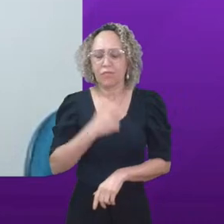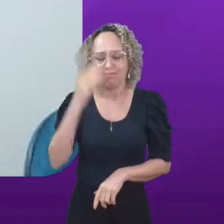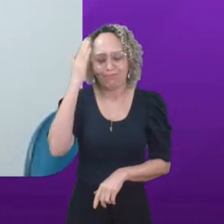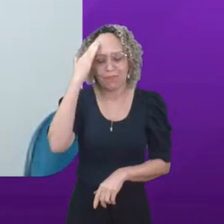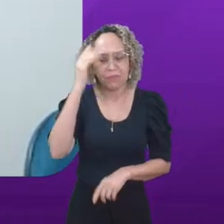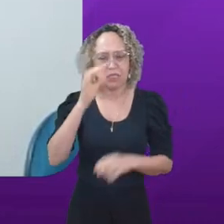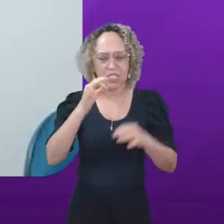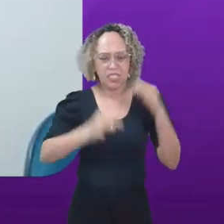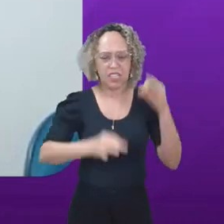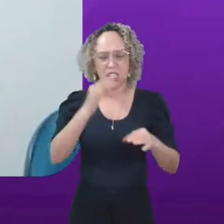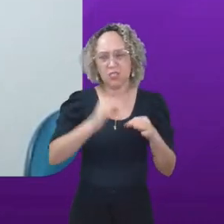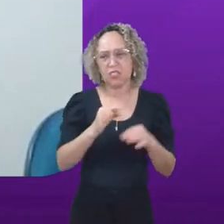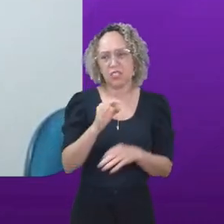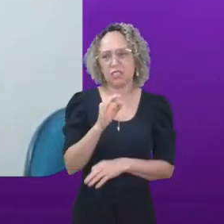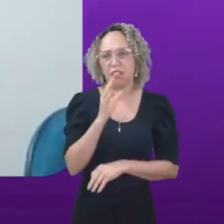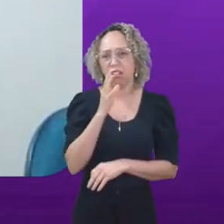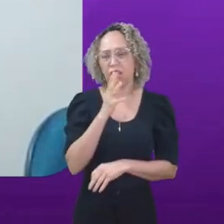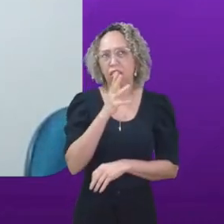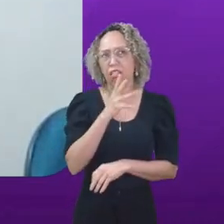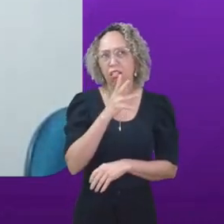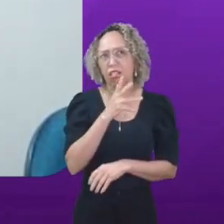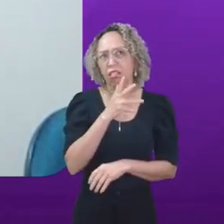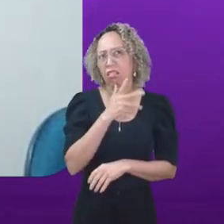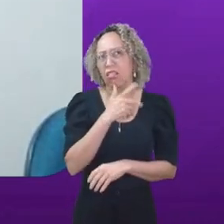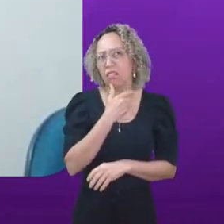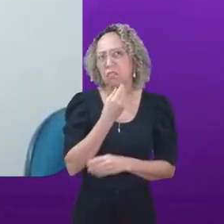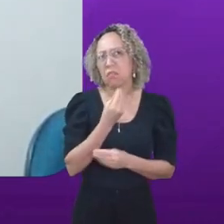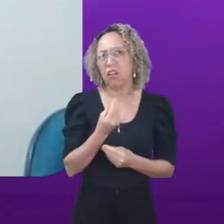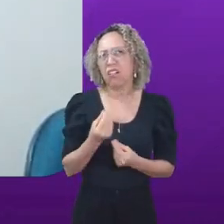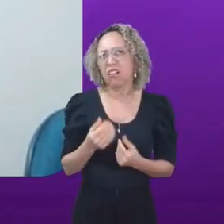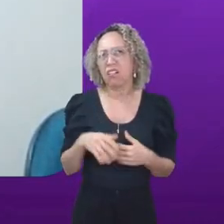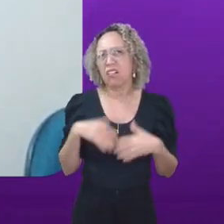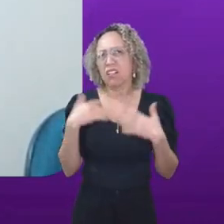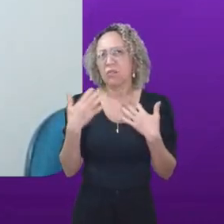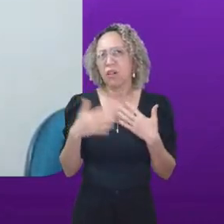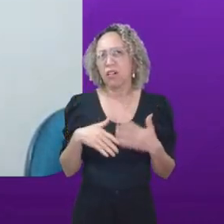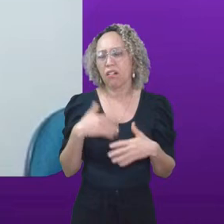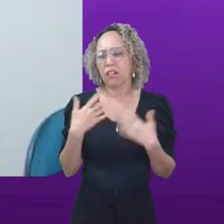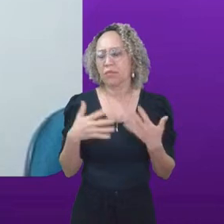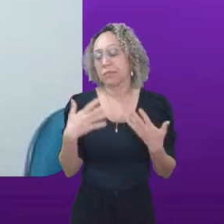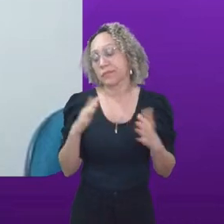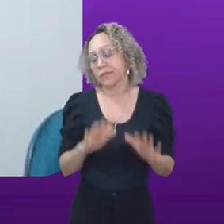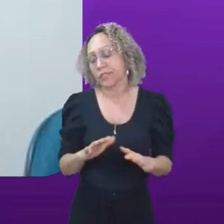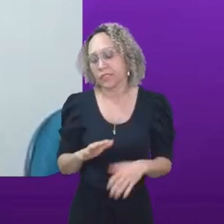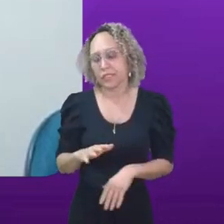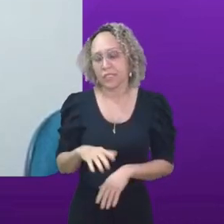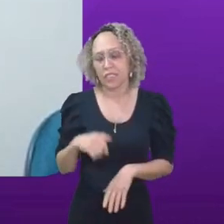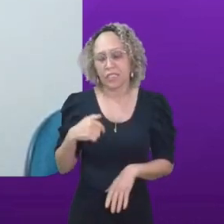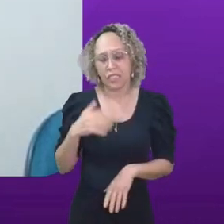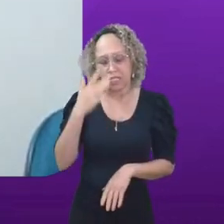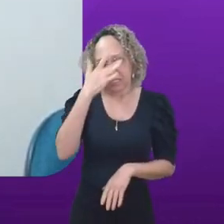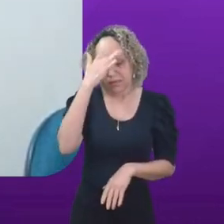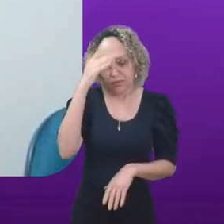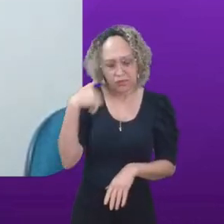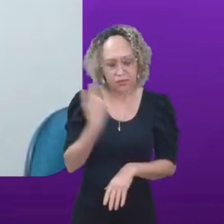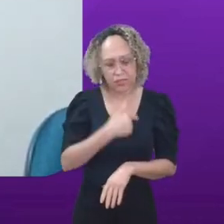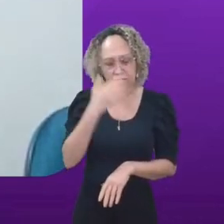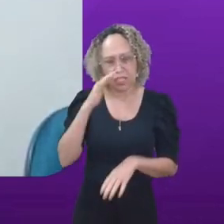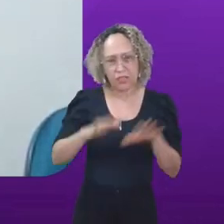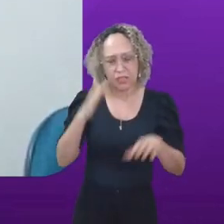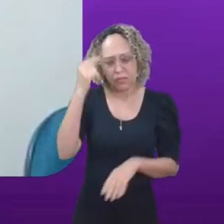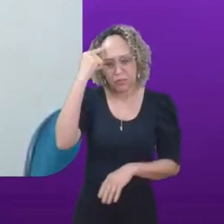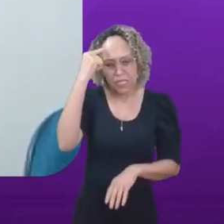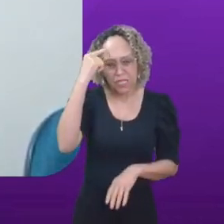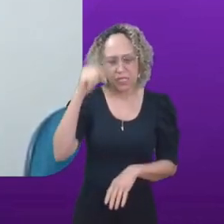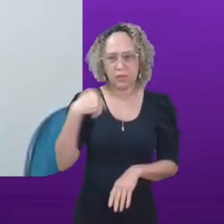ela é morosa e que a gente não vai conseguir sair desse caminhar, né?